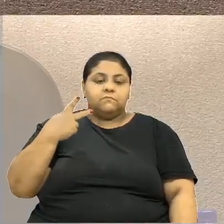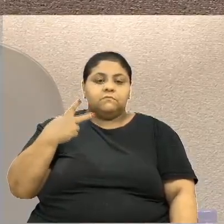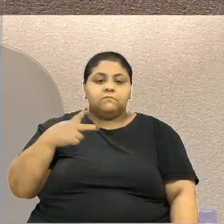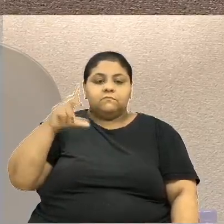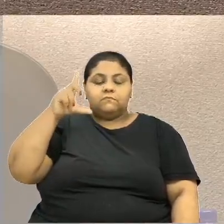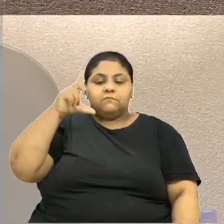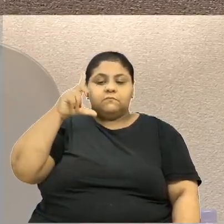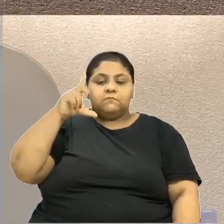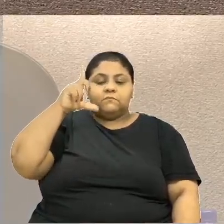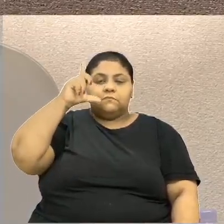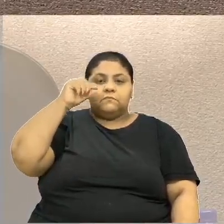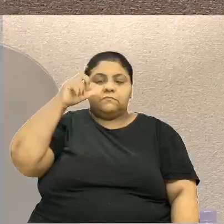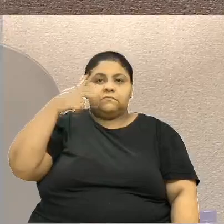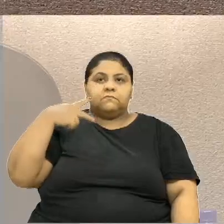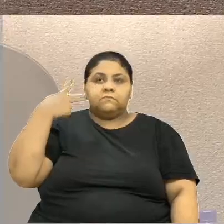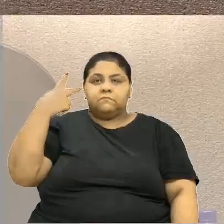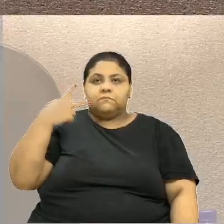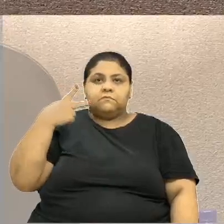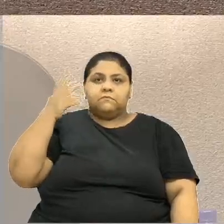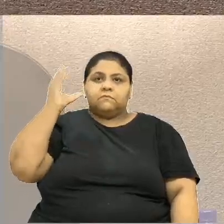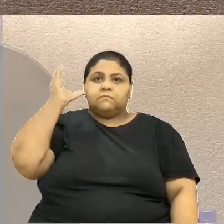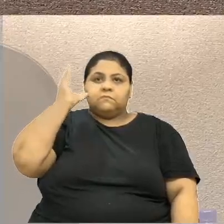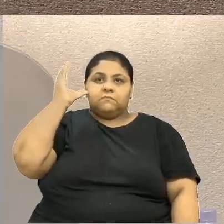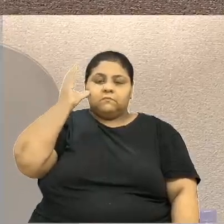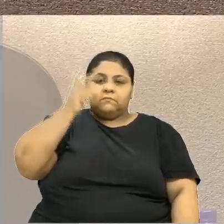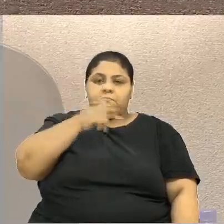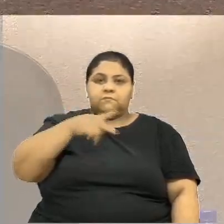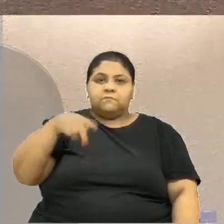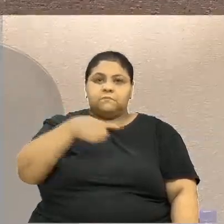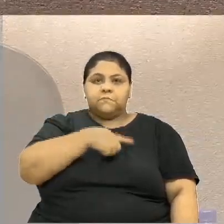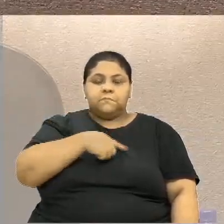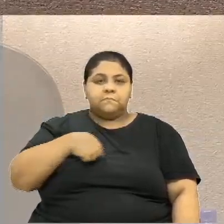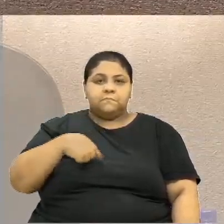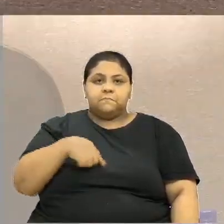vereador Olmir Cadore e vereador Ricardo Zanquim. Era isso, senhora presidente. Muito obrigado.